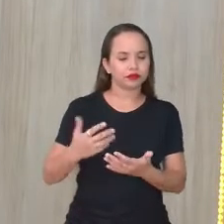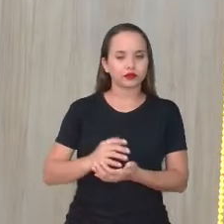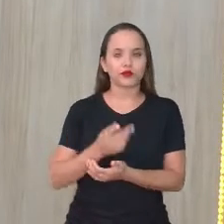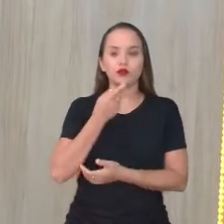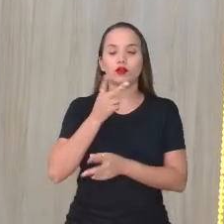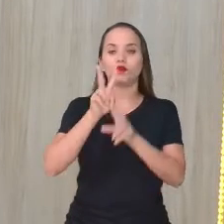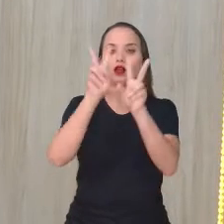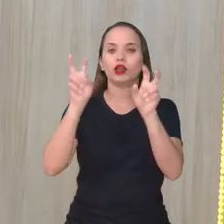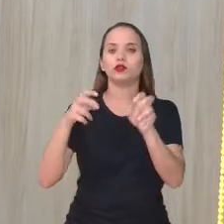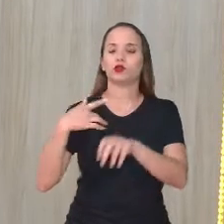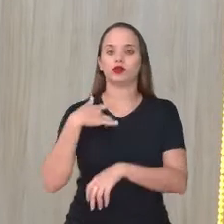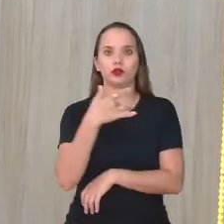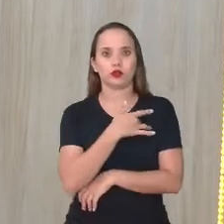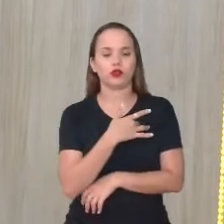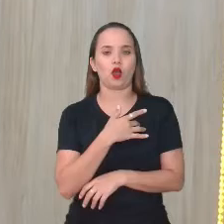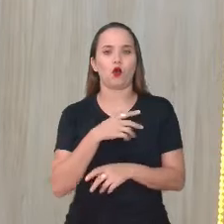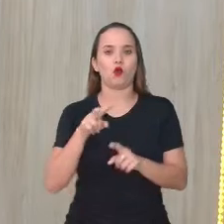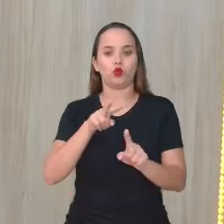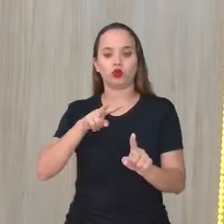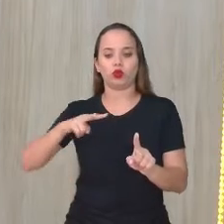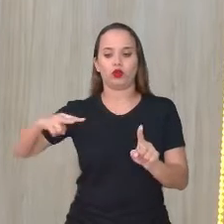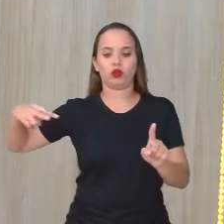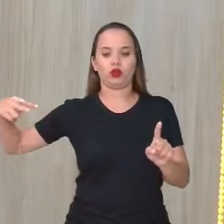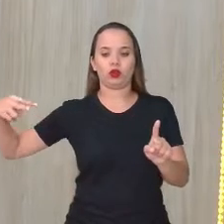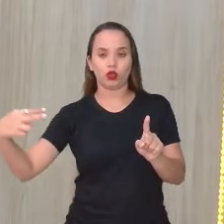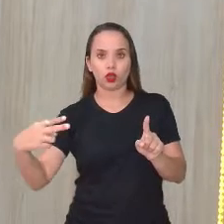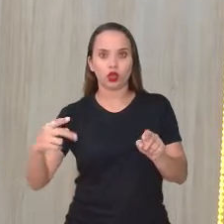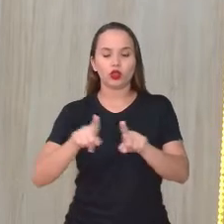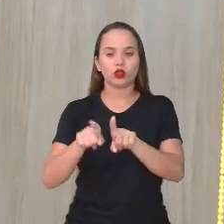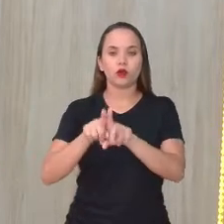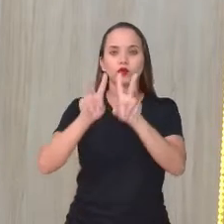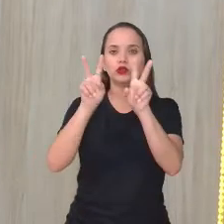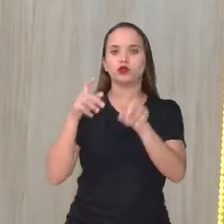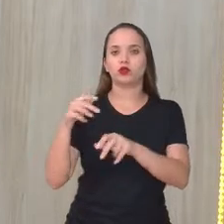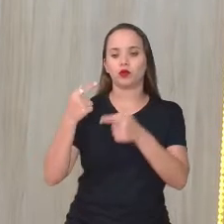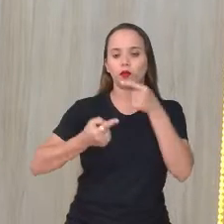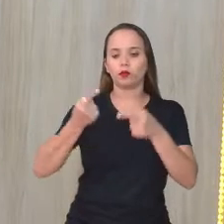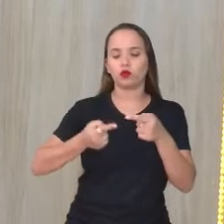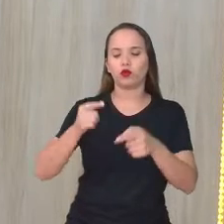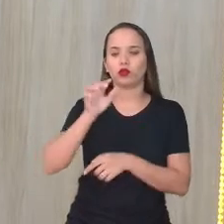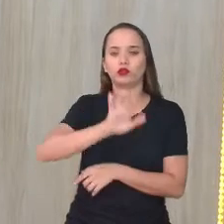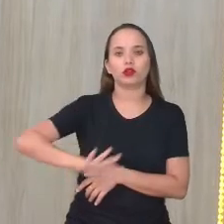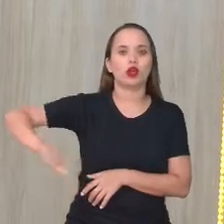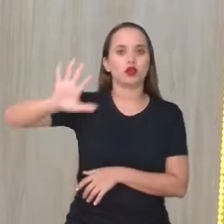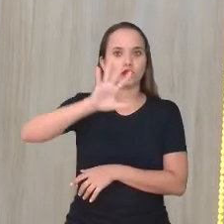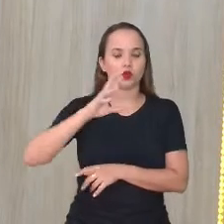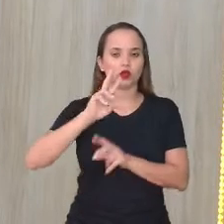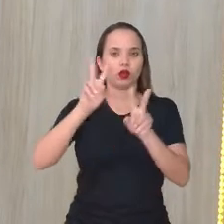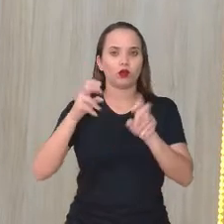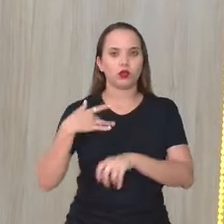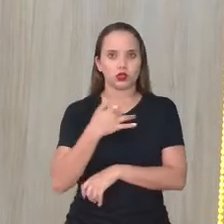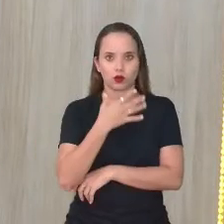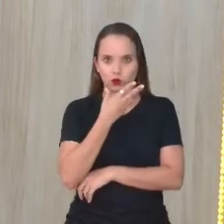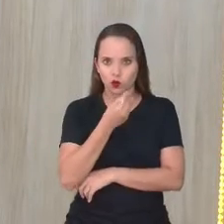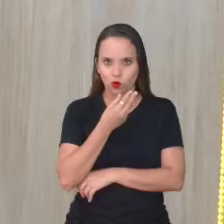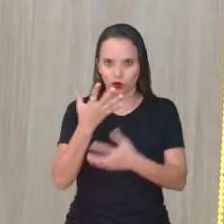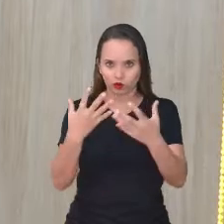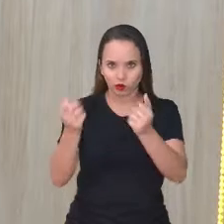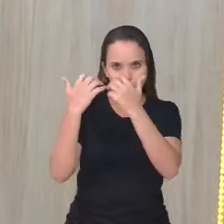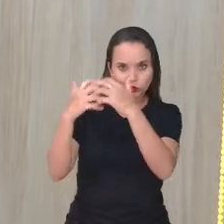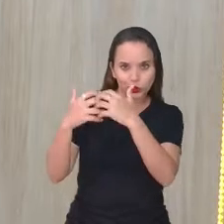forma assim um pouco mais ampla e vamos trazer a Política Nacional da Saúde do Homem. Vamos juntas e juntas refletir a respeito desse tema.